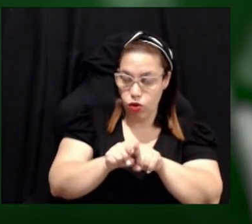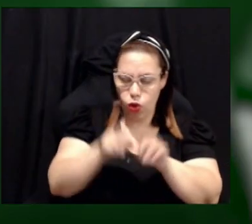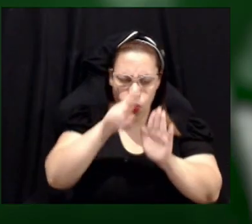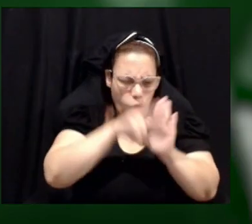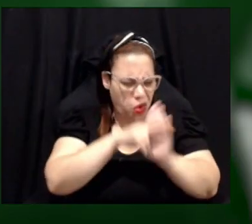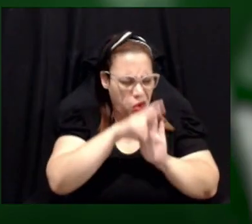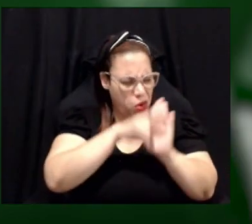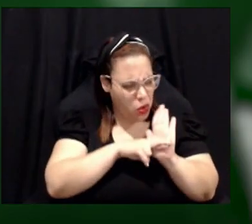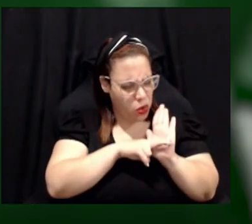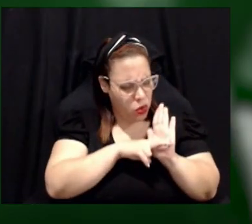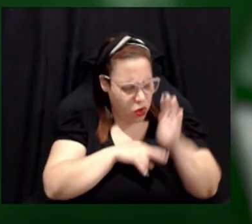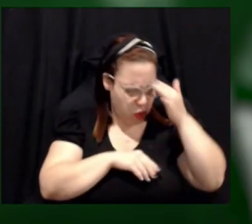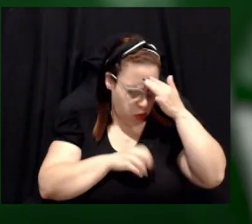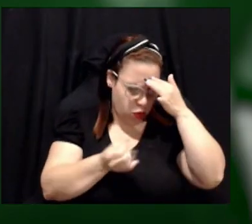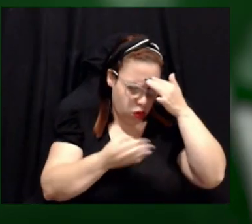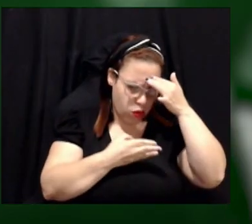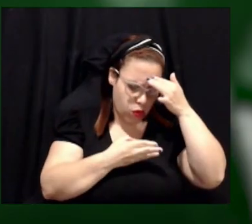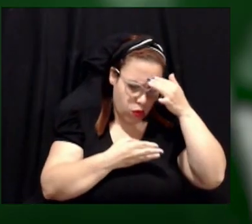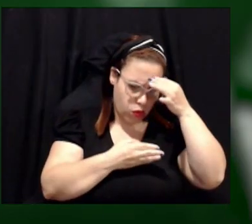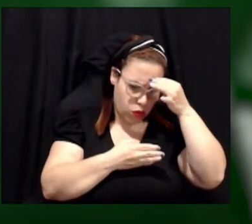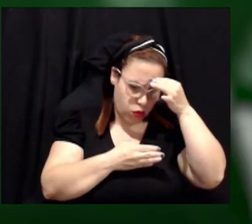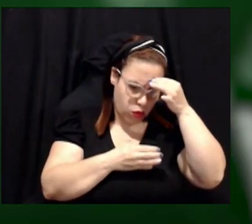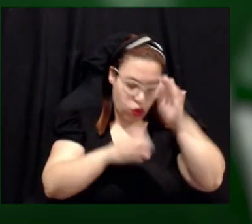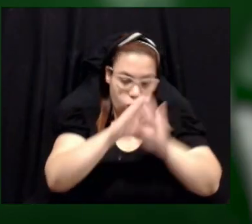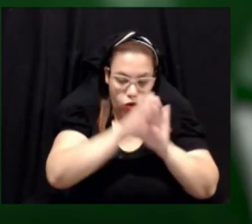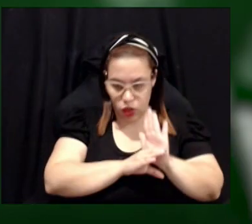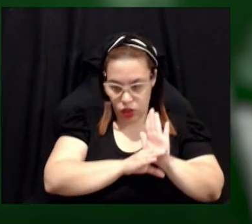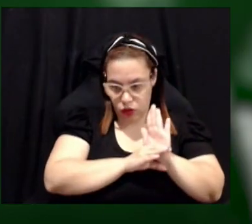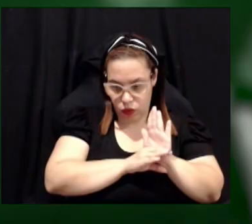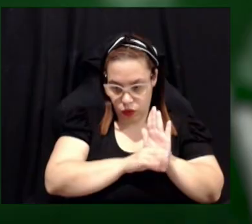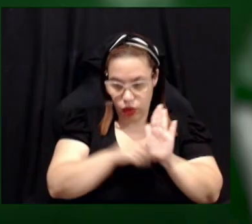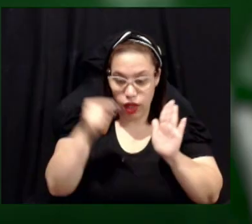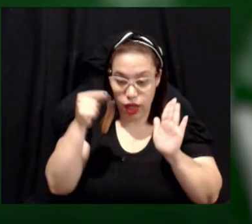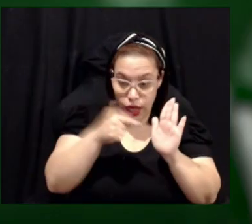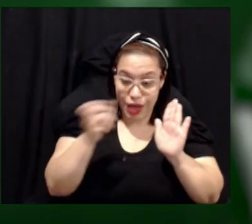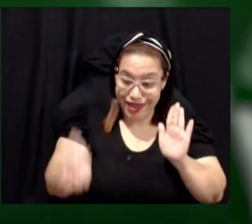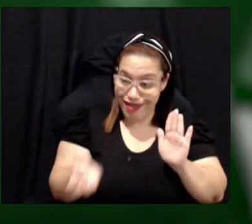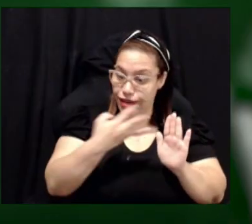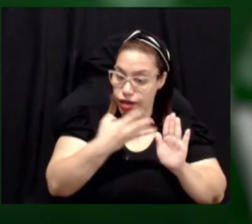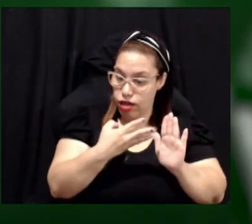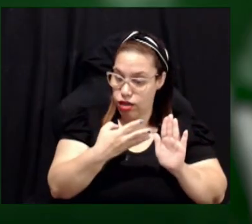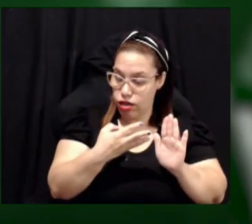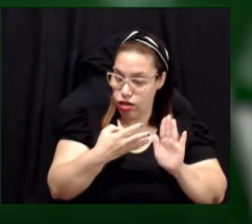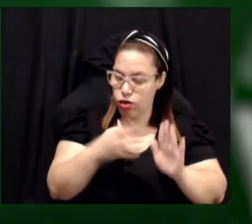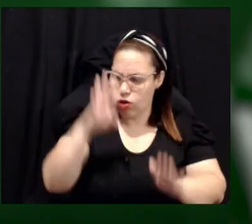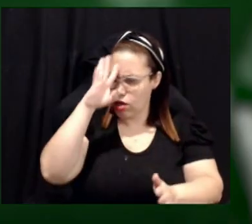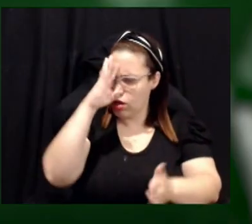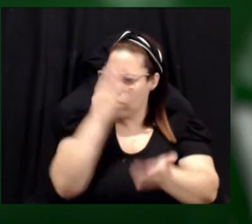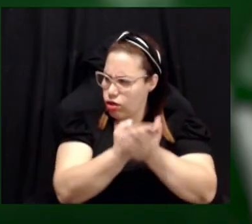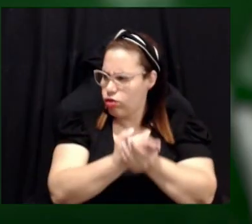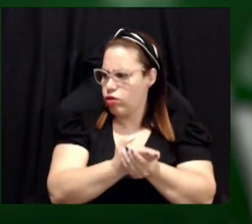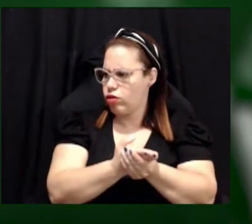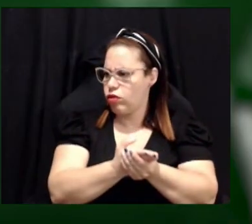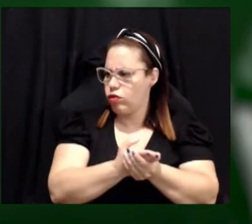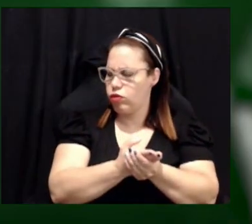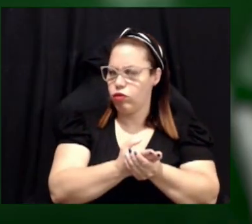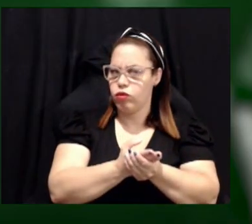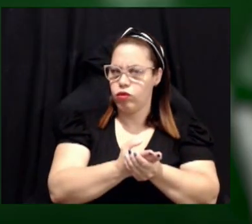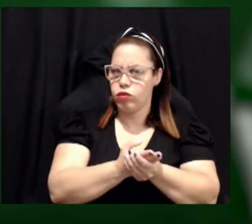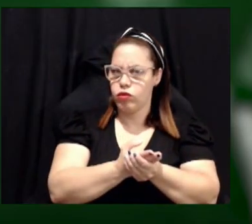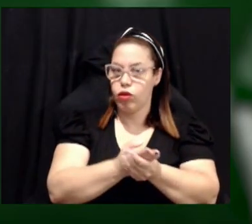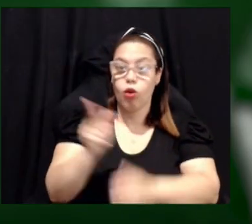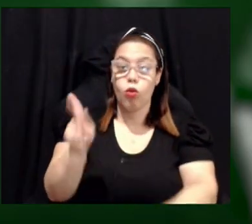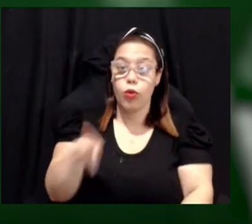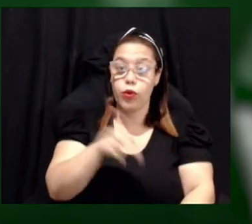da atualização curricular. Nessa atualização, nós detectamos que os professores